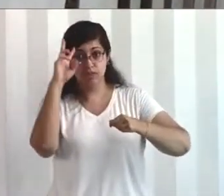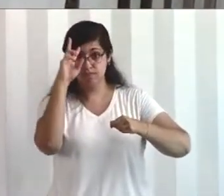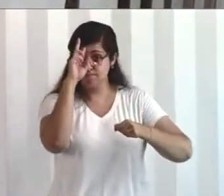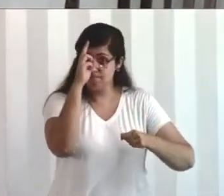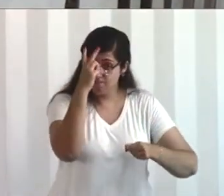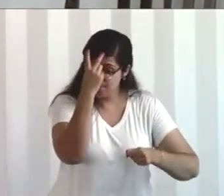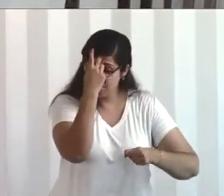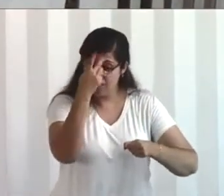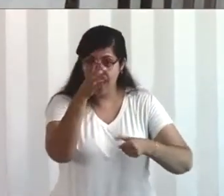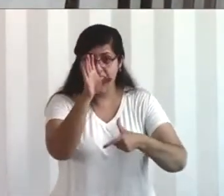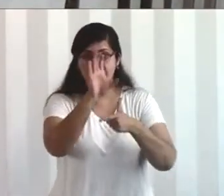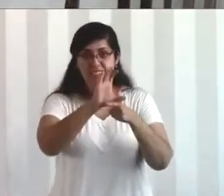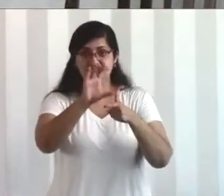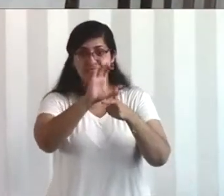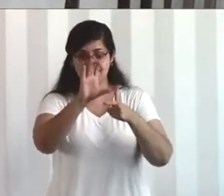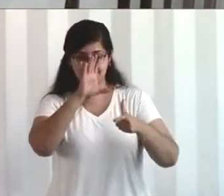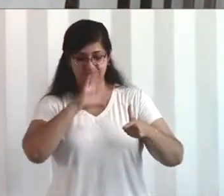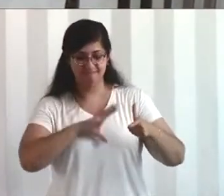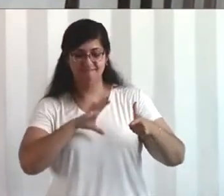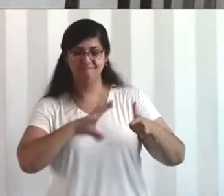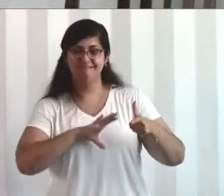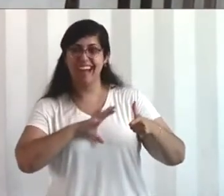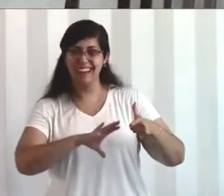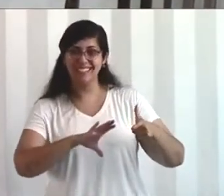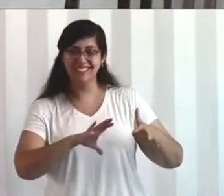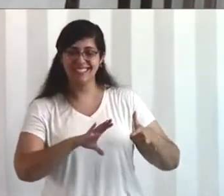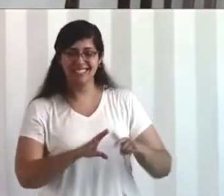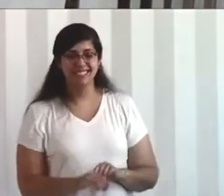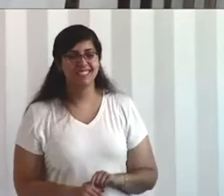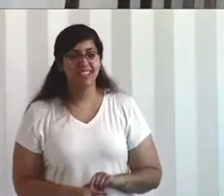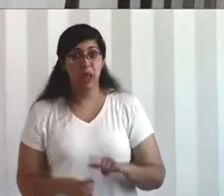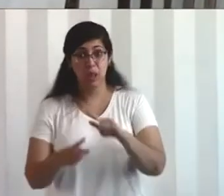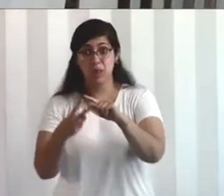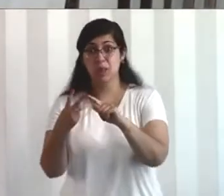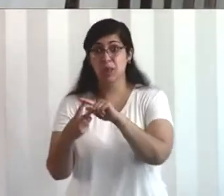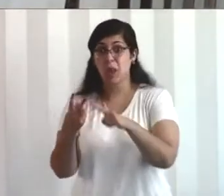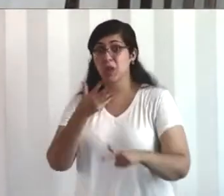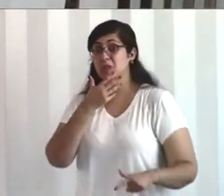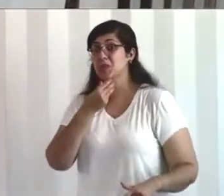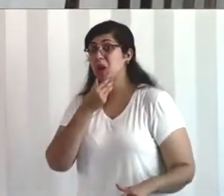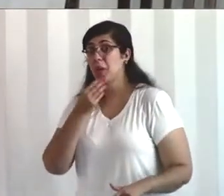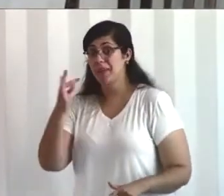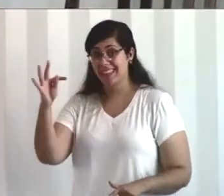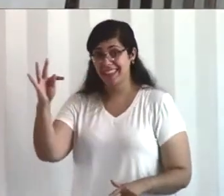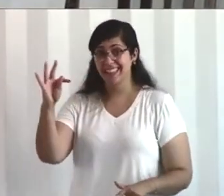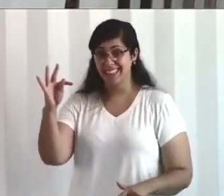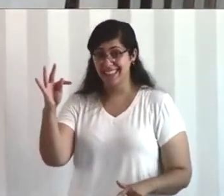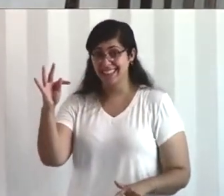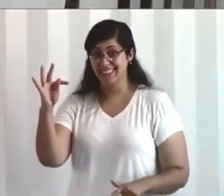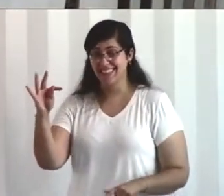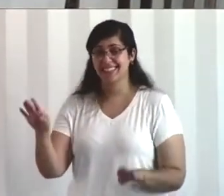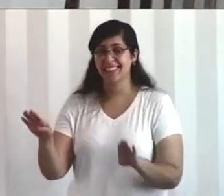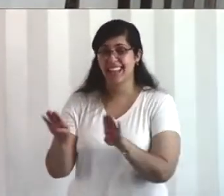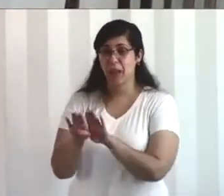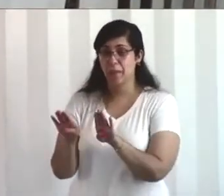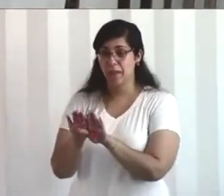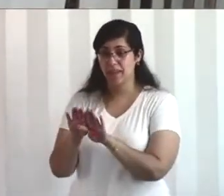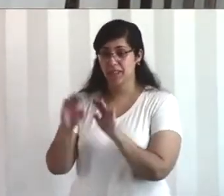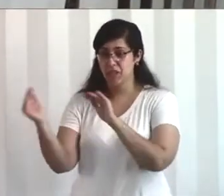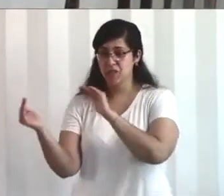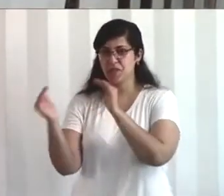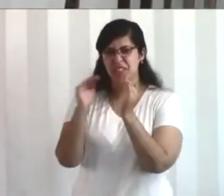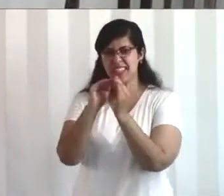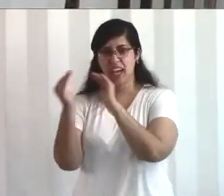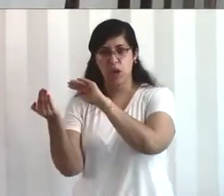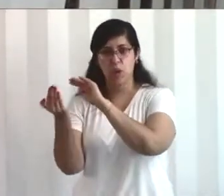da sinagoga, Crispo, o Tício Justo, que morava no lado da sinagoga. Essas casas deles, veja